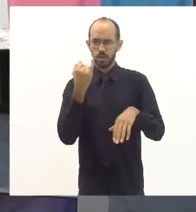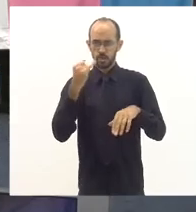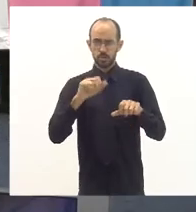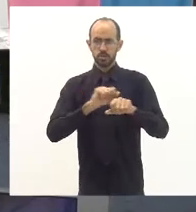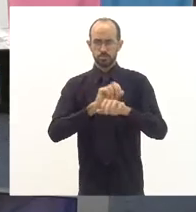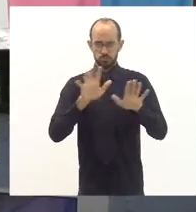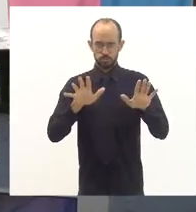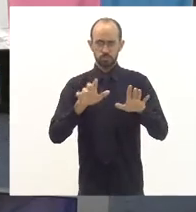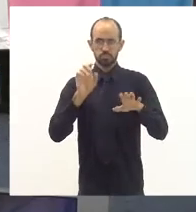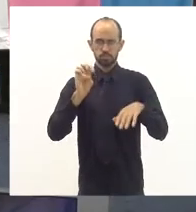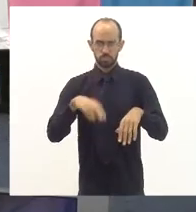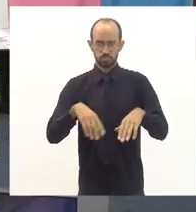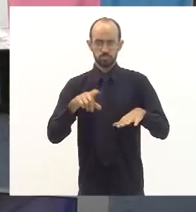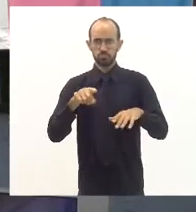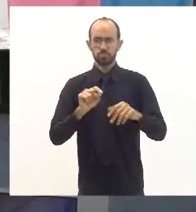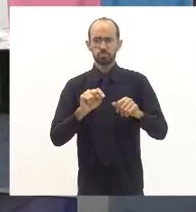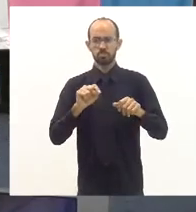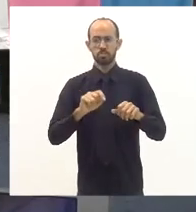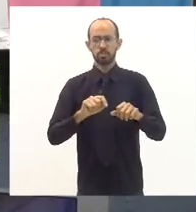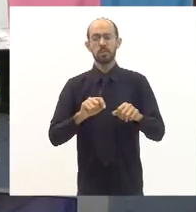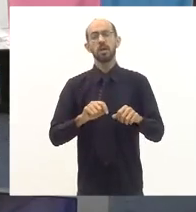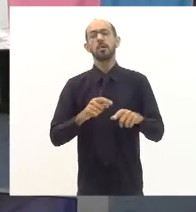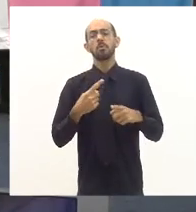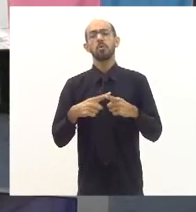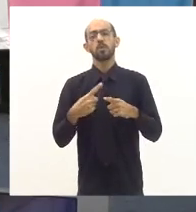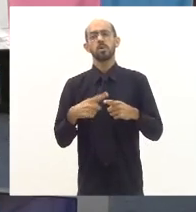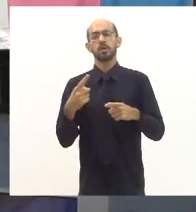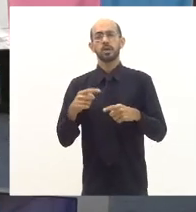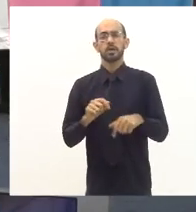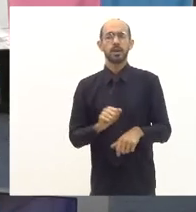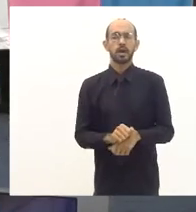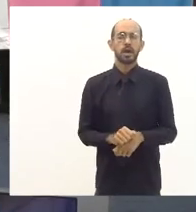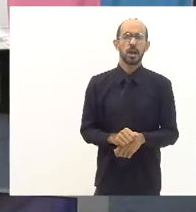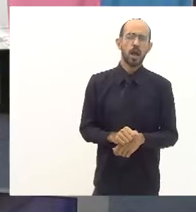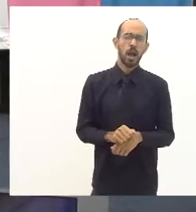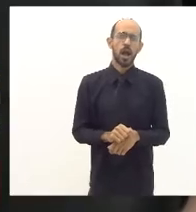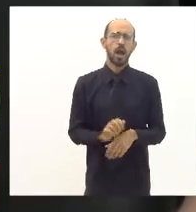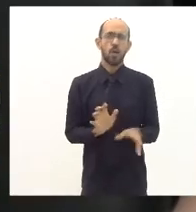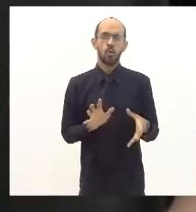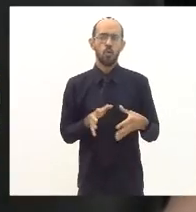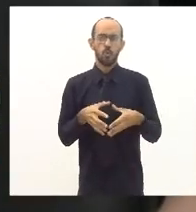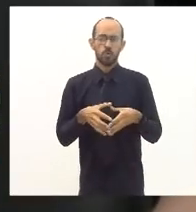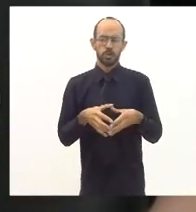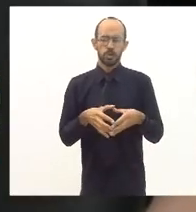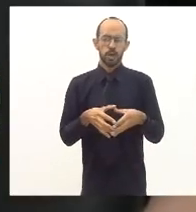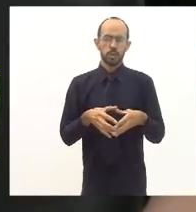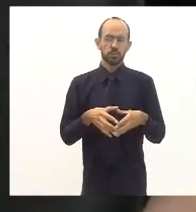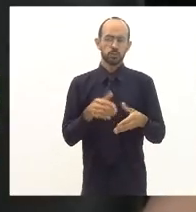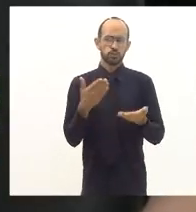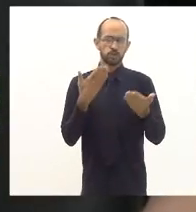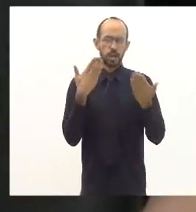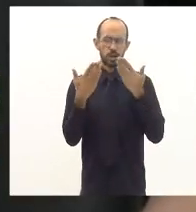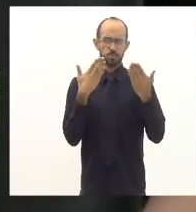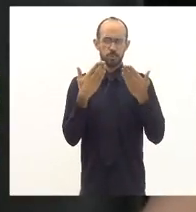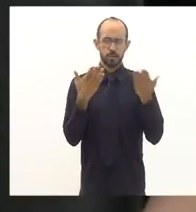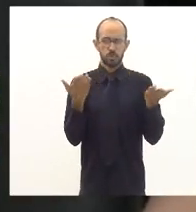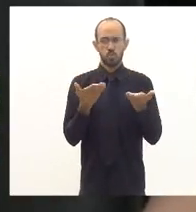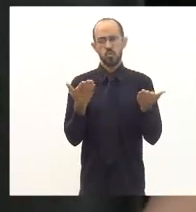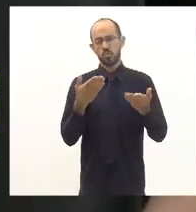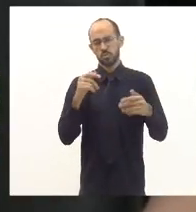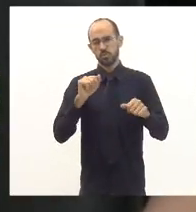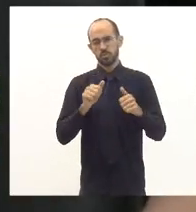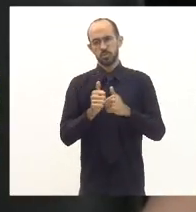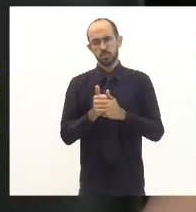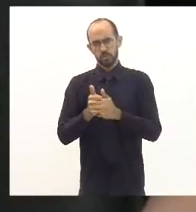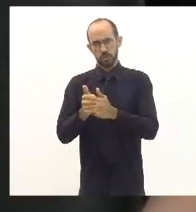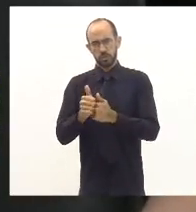esclarecer, as comunidades terapêuticas, elas estão hoje acompanhadas pela Secretaria de Assistência